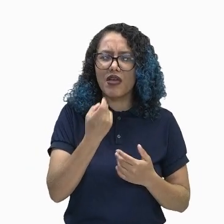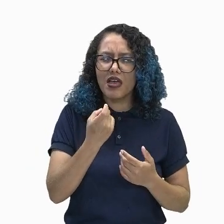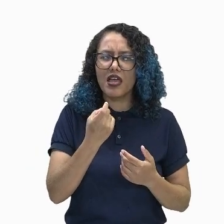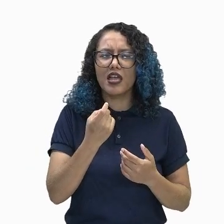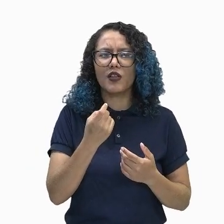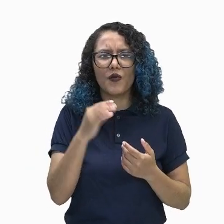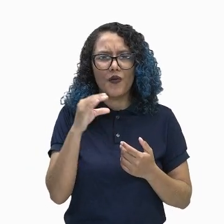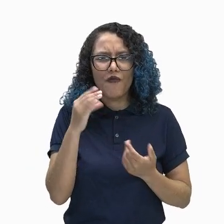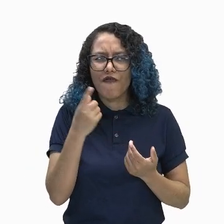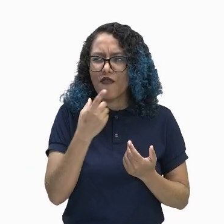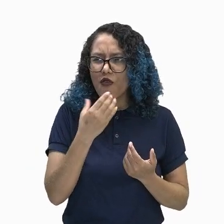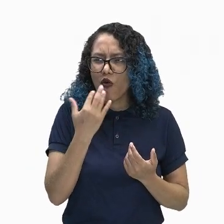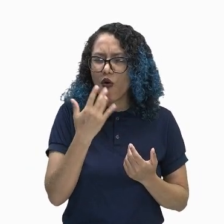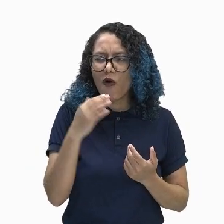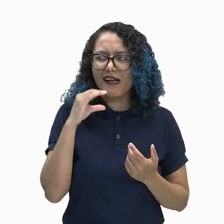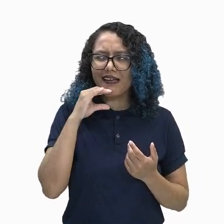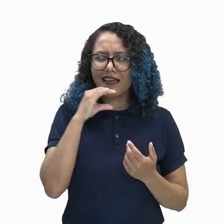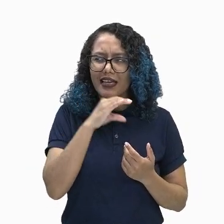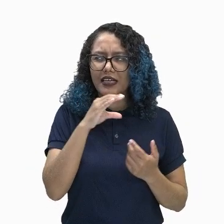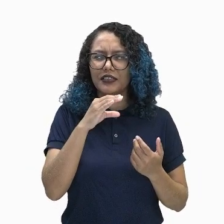essa cor